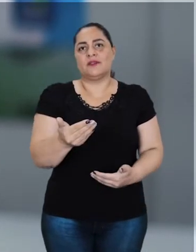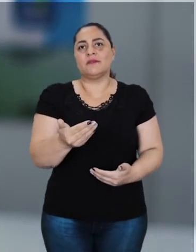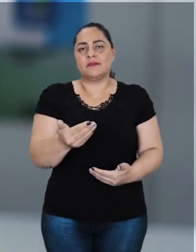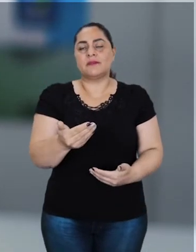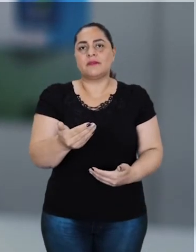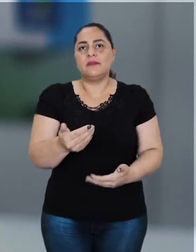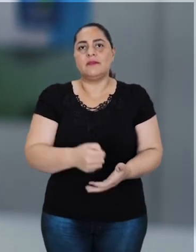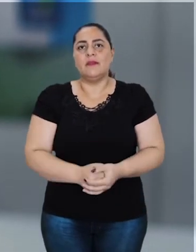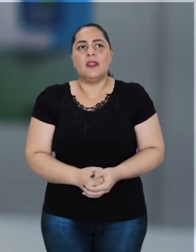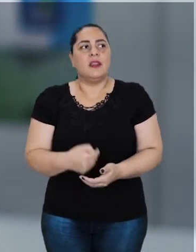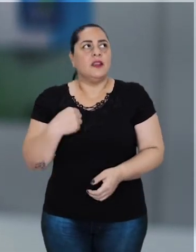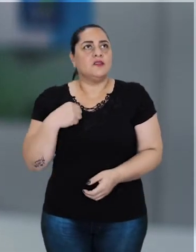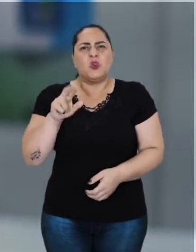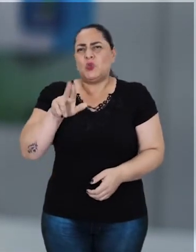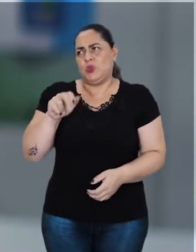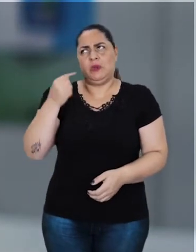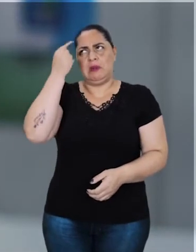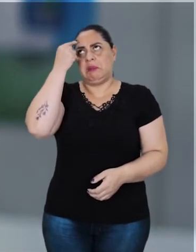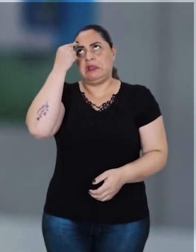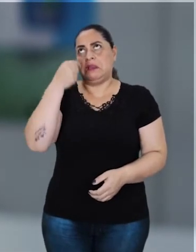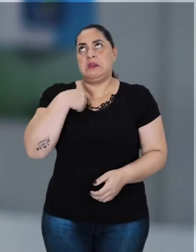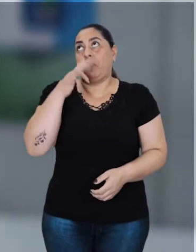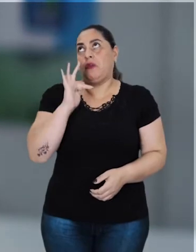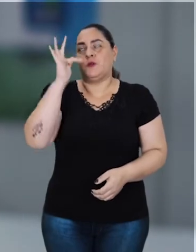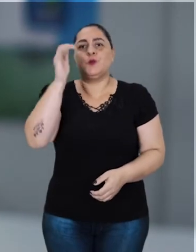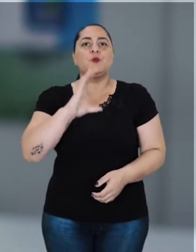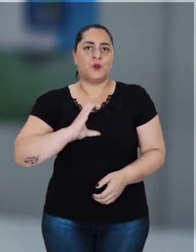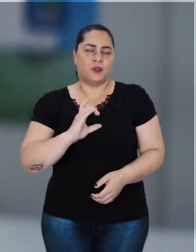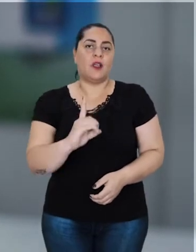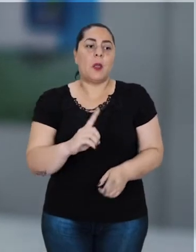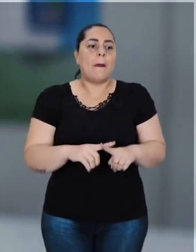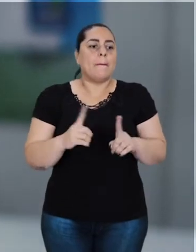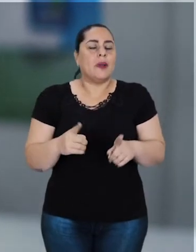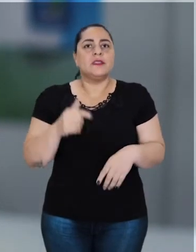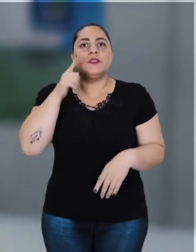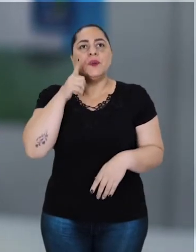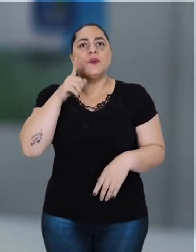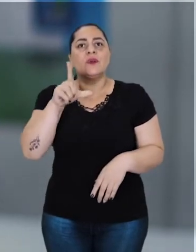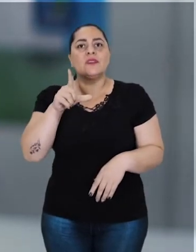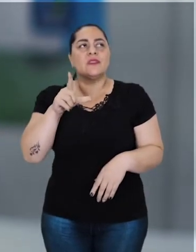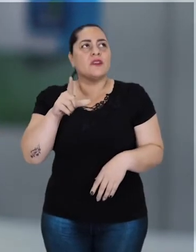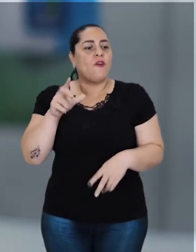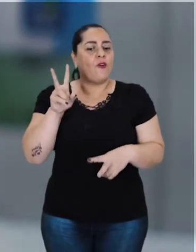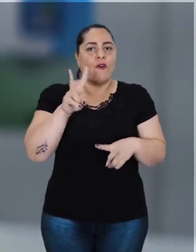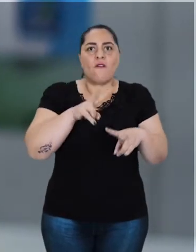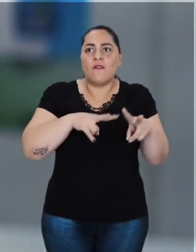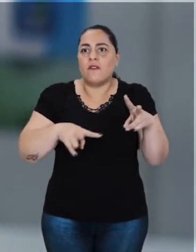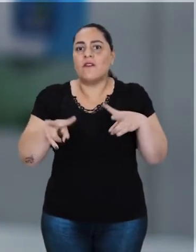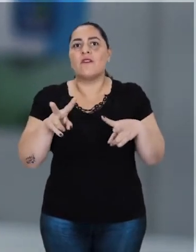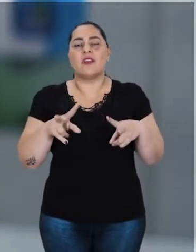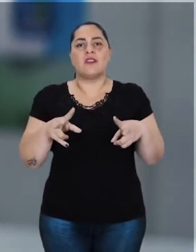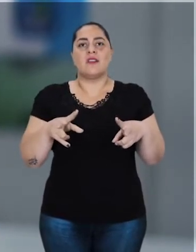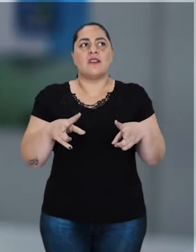gratidão. Nunca pensei em ser coordenadora, mas consigo vislumbrar